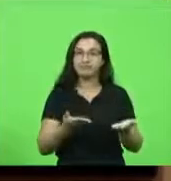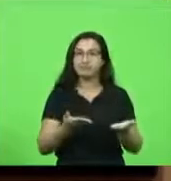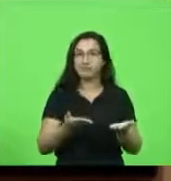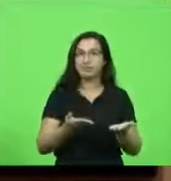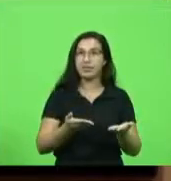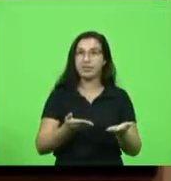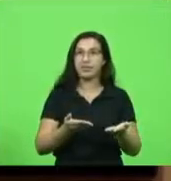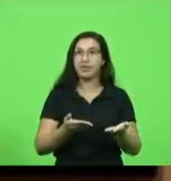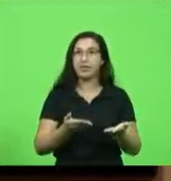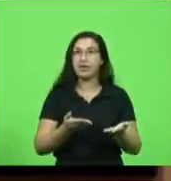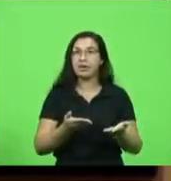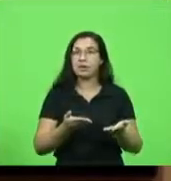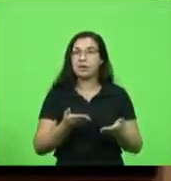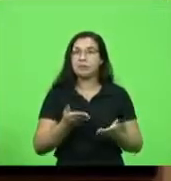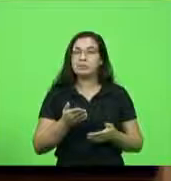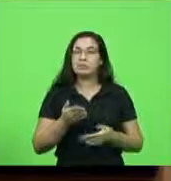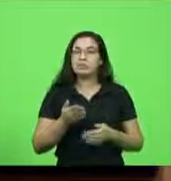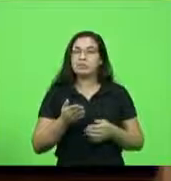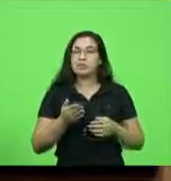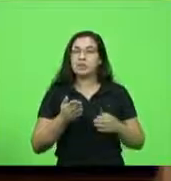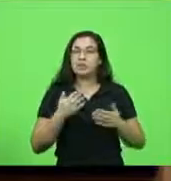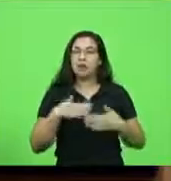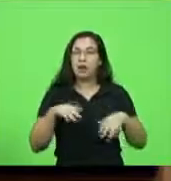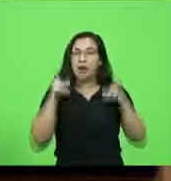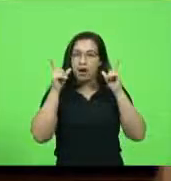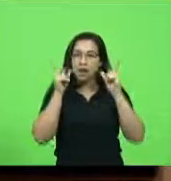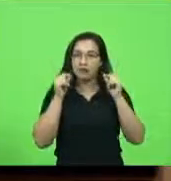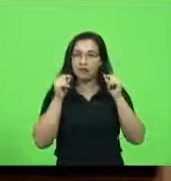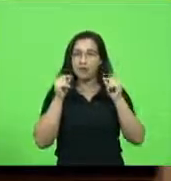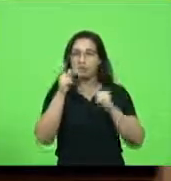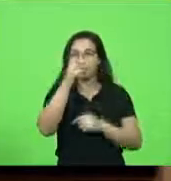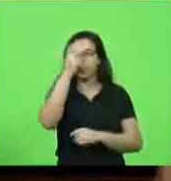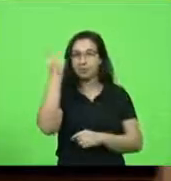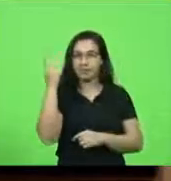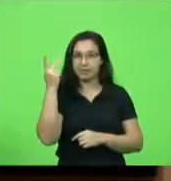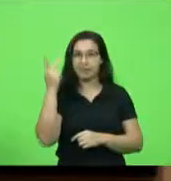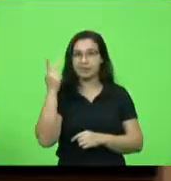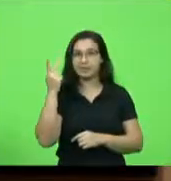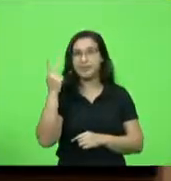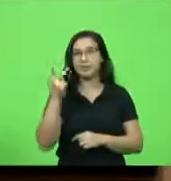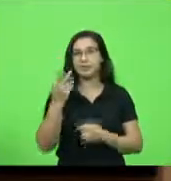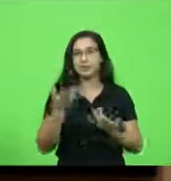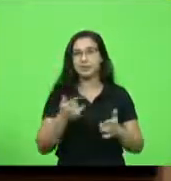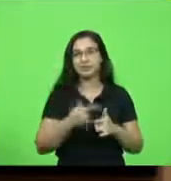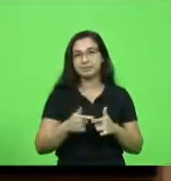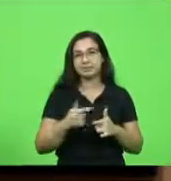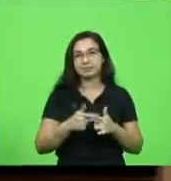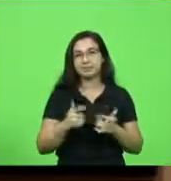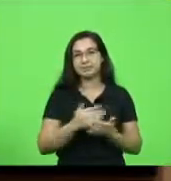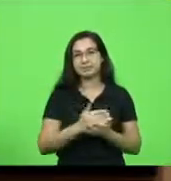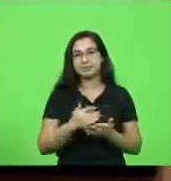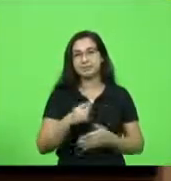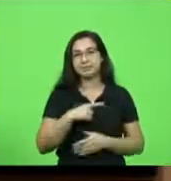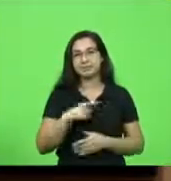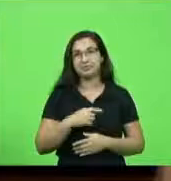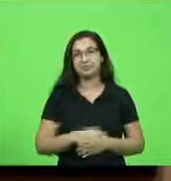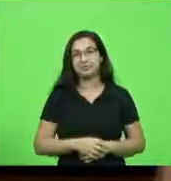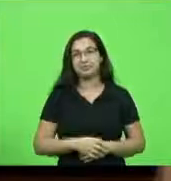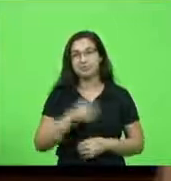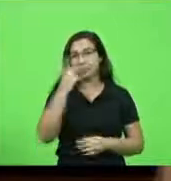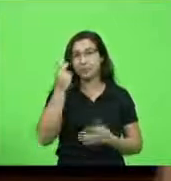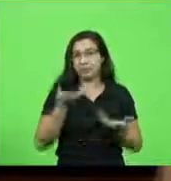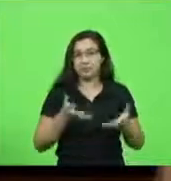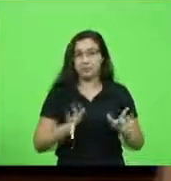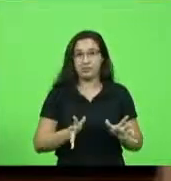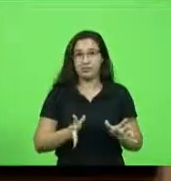pudesse dar um alento para essas pessoas que passam por dificuldades. Porque ninguém quer ficar devendo para o Estado. Só